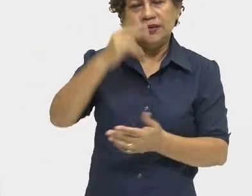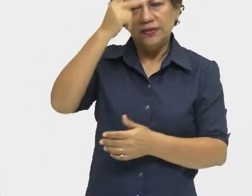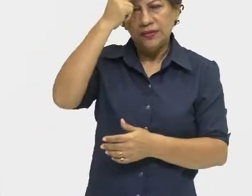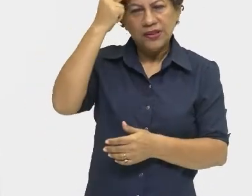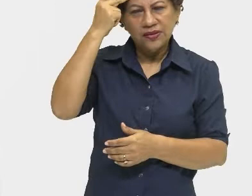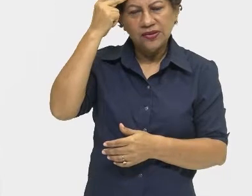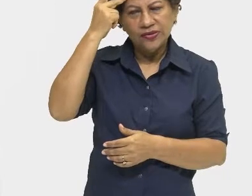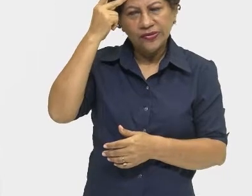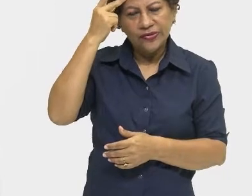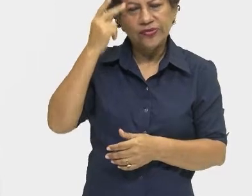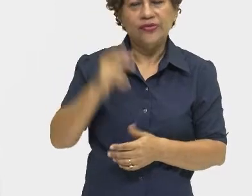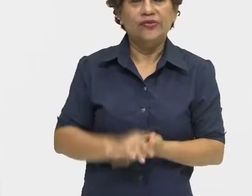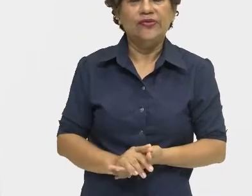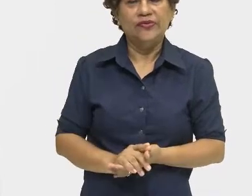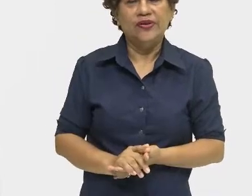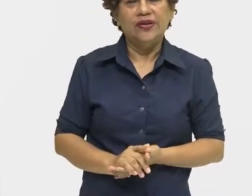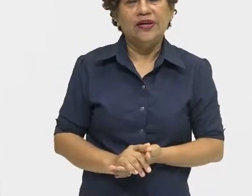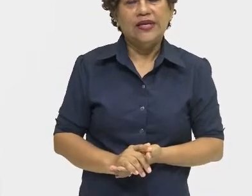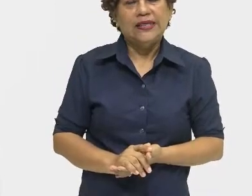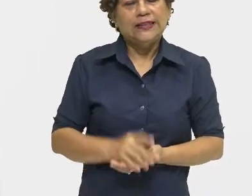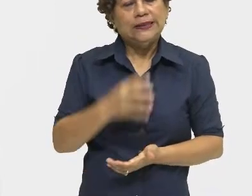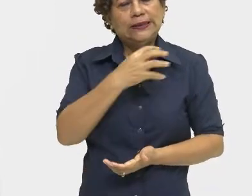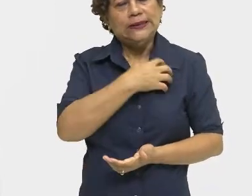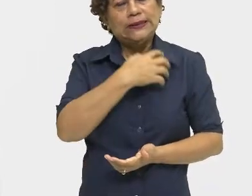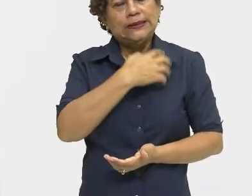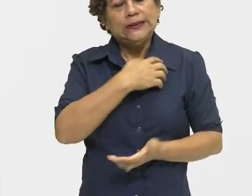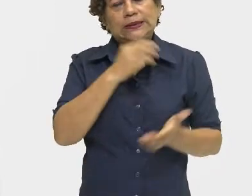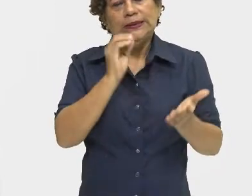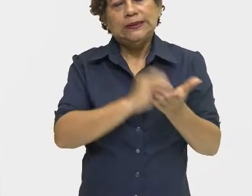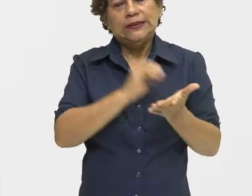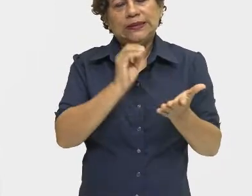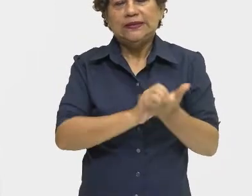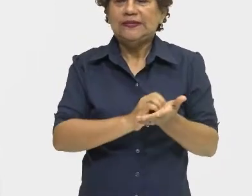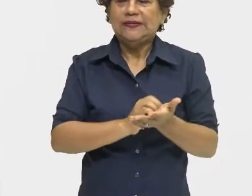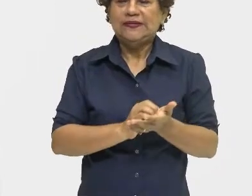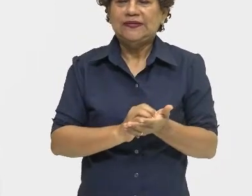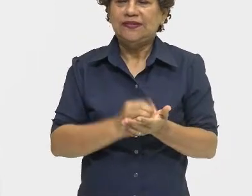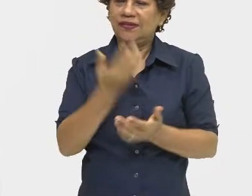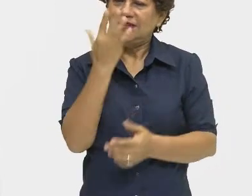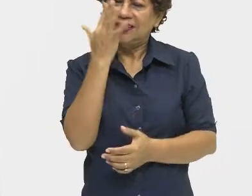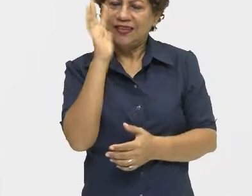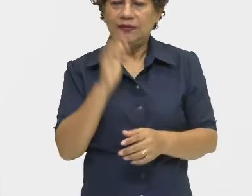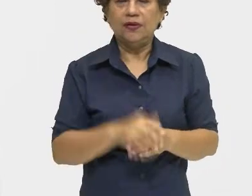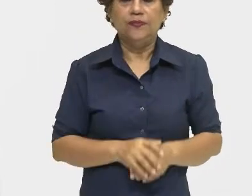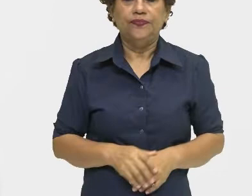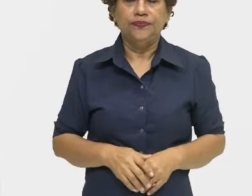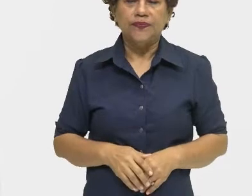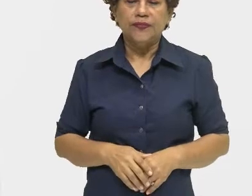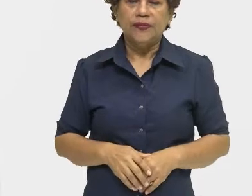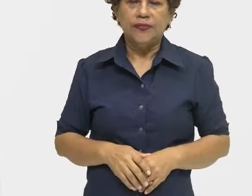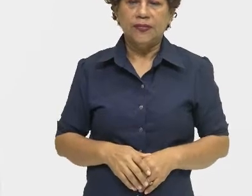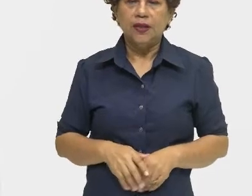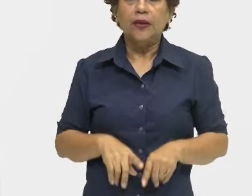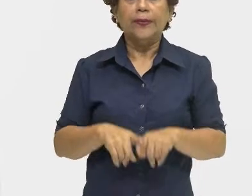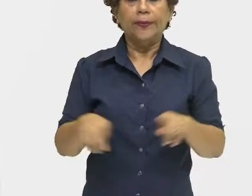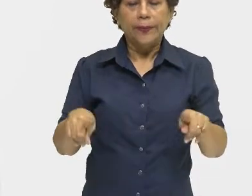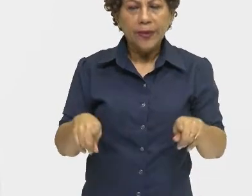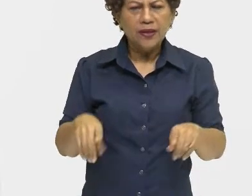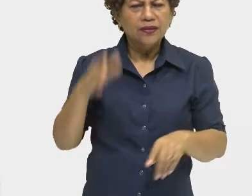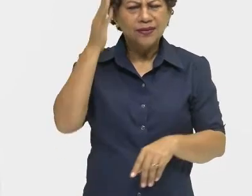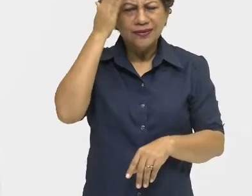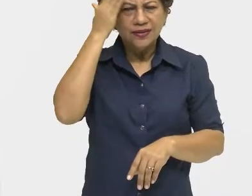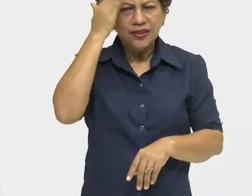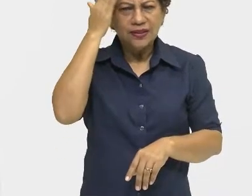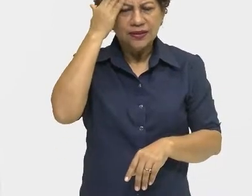vai voltar. Aí a gente tem algumas imagens de festas de carnaval que ocorrem no Brasil inteiro. É uma